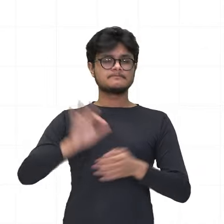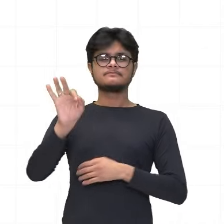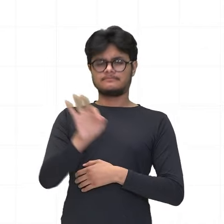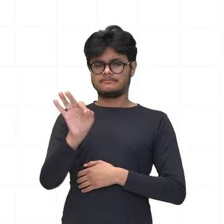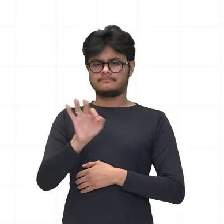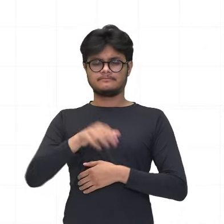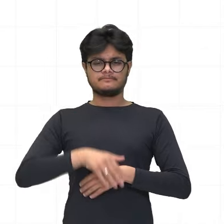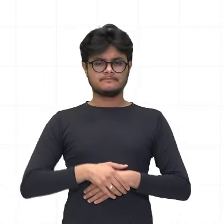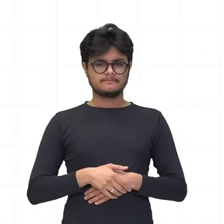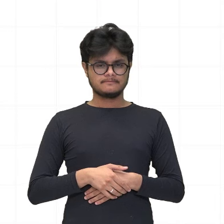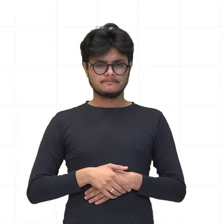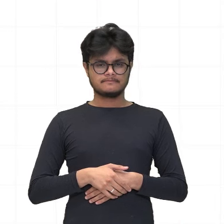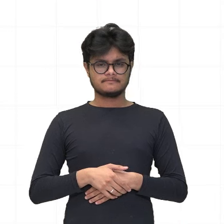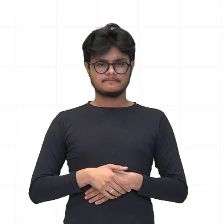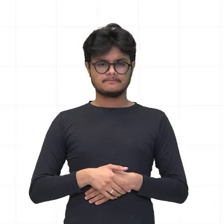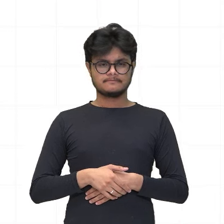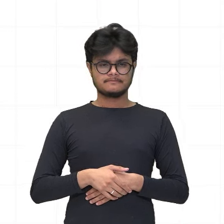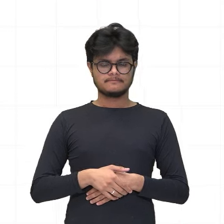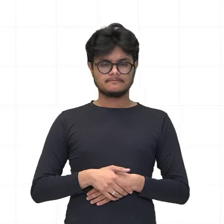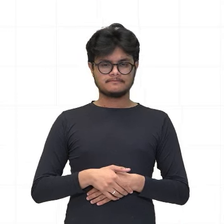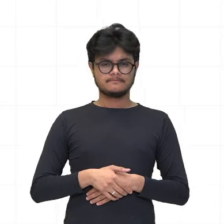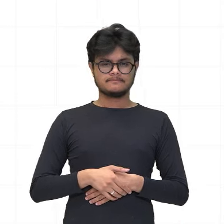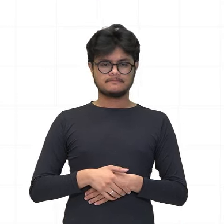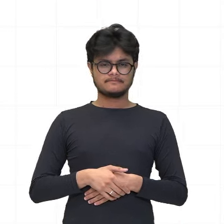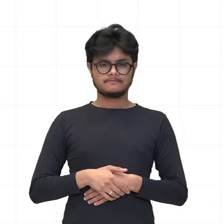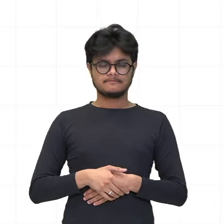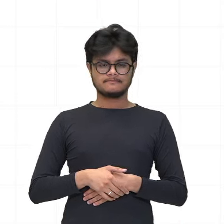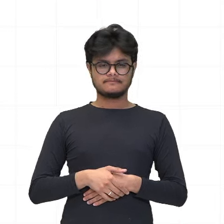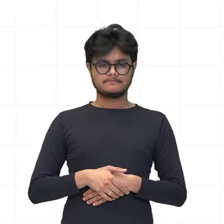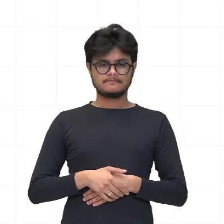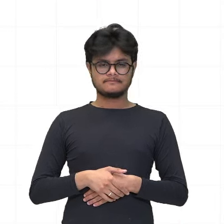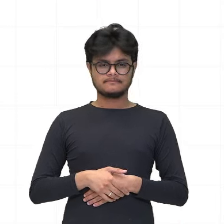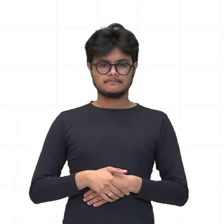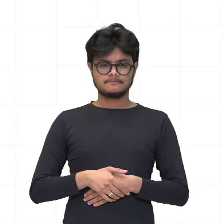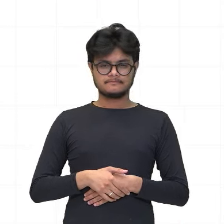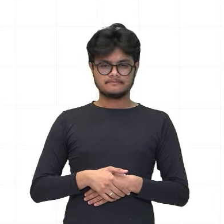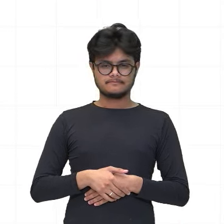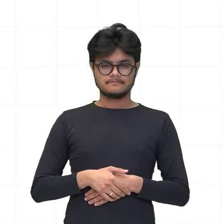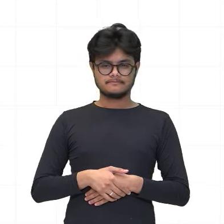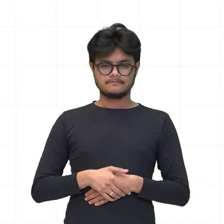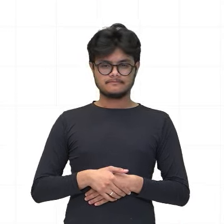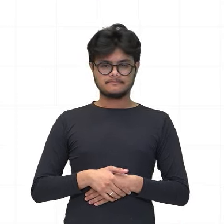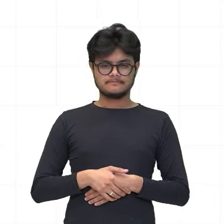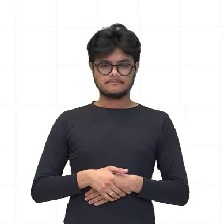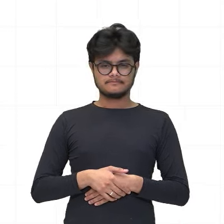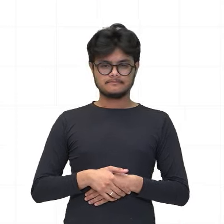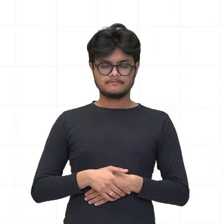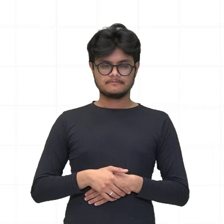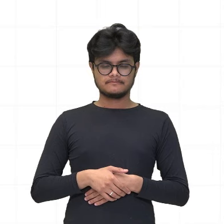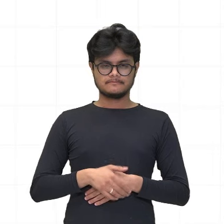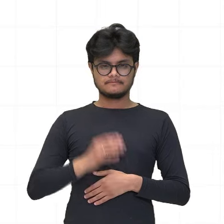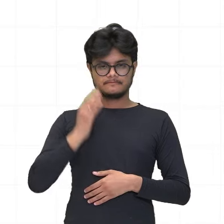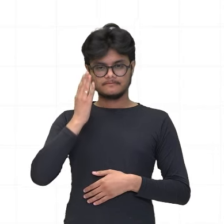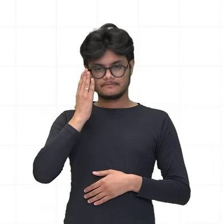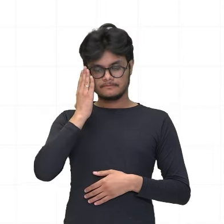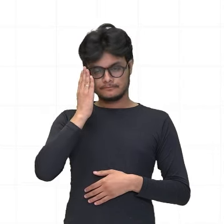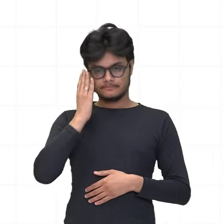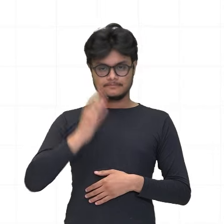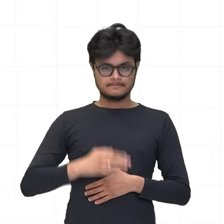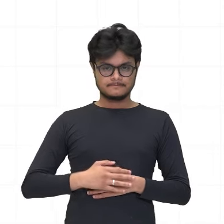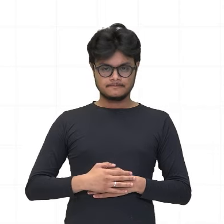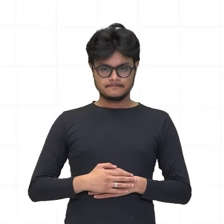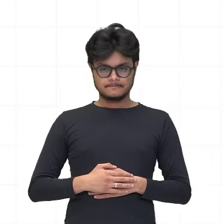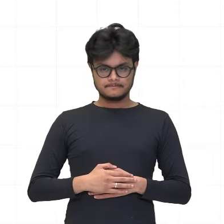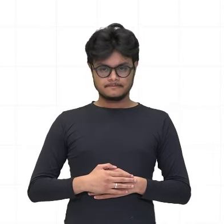sucessivos e a determinação de taxas percentuais com o uso de tecnologias